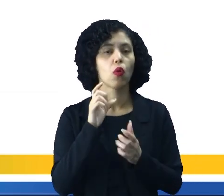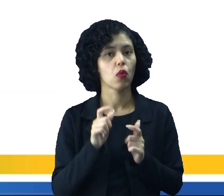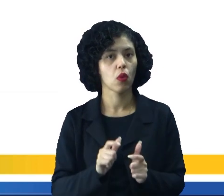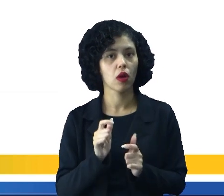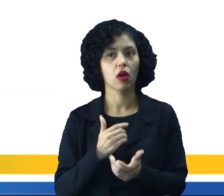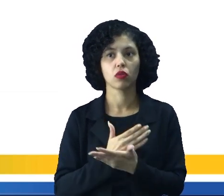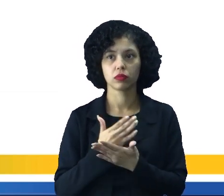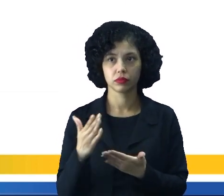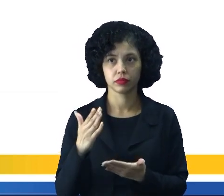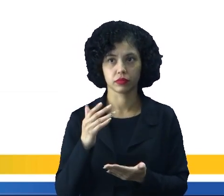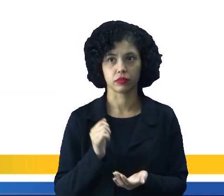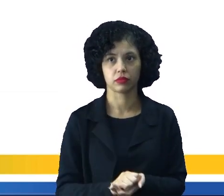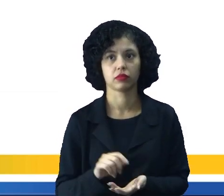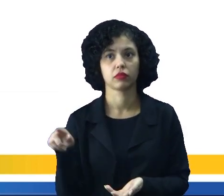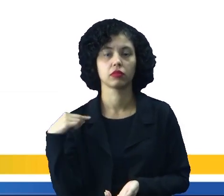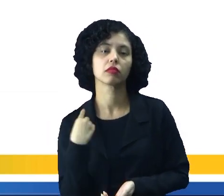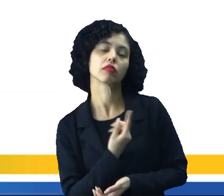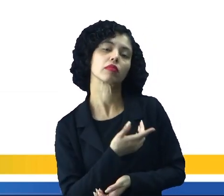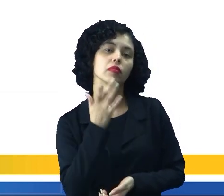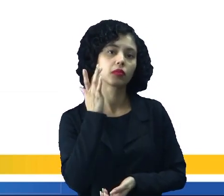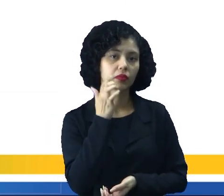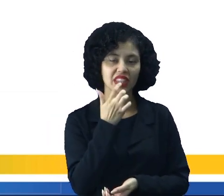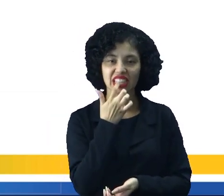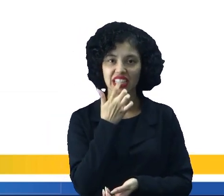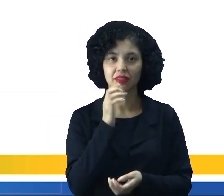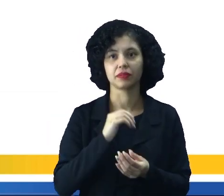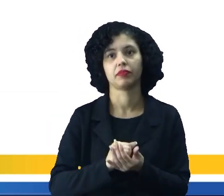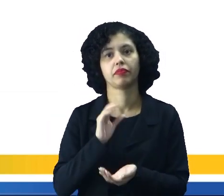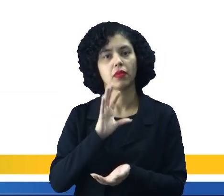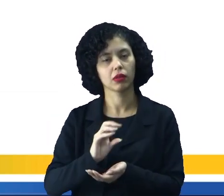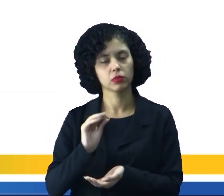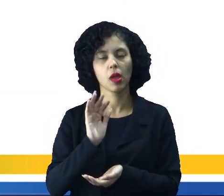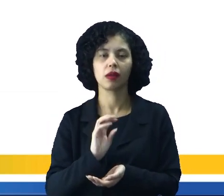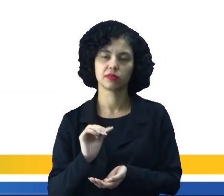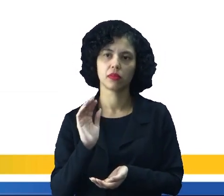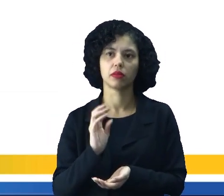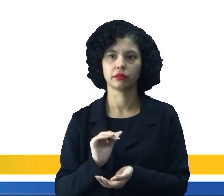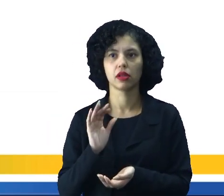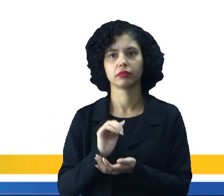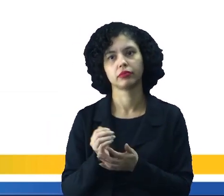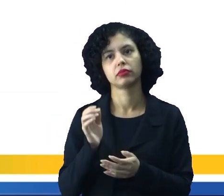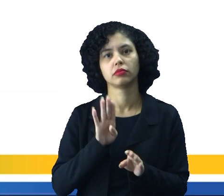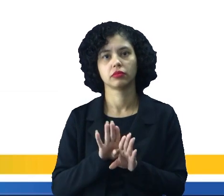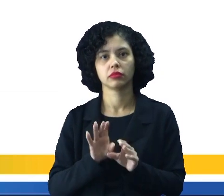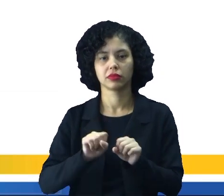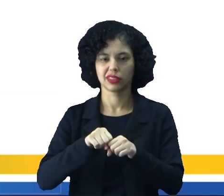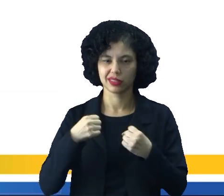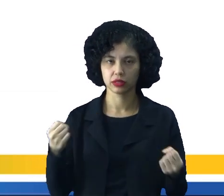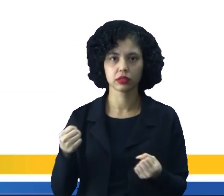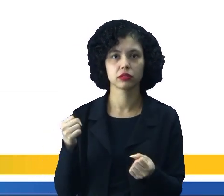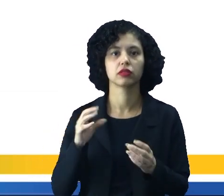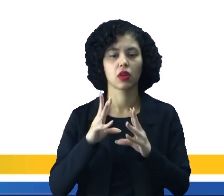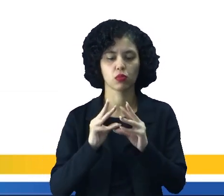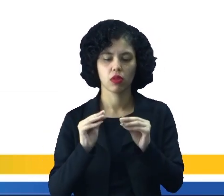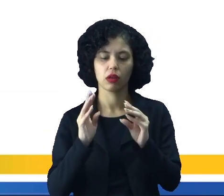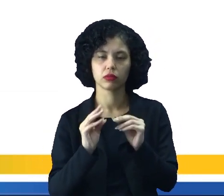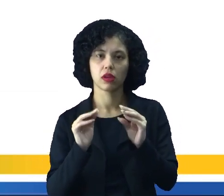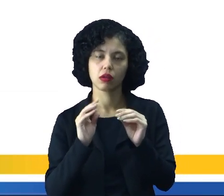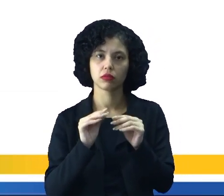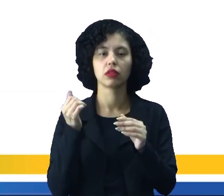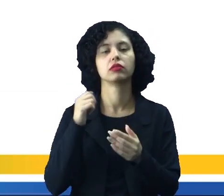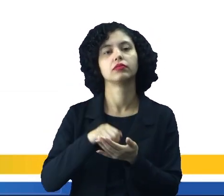digestão começa. Nossos dentes promovem a digestão mecânica, garantindo que o alimento seja rasgado, amassado e